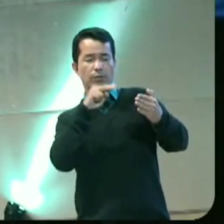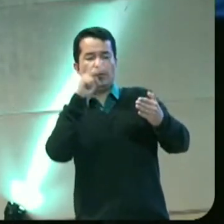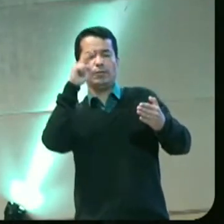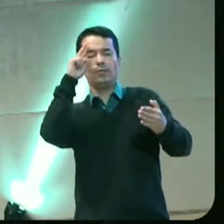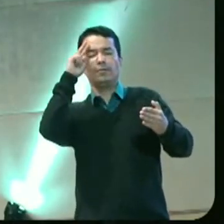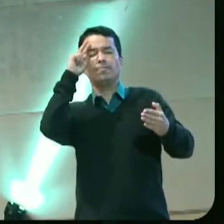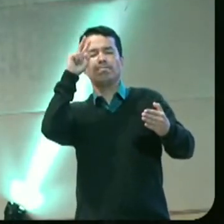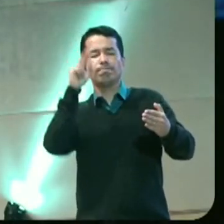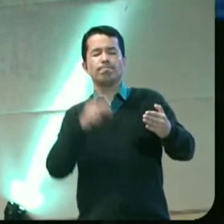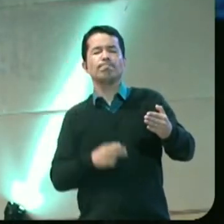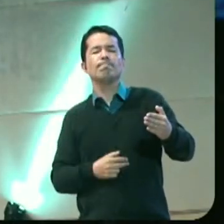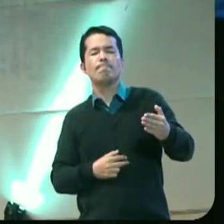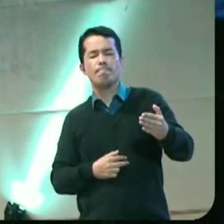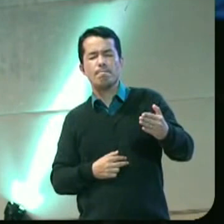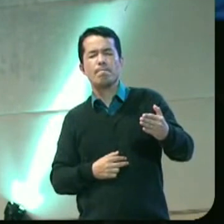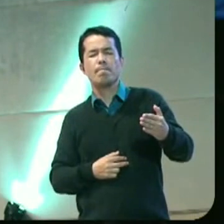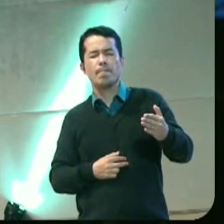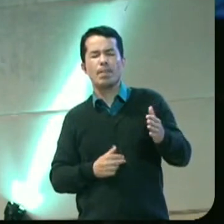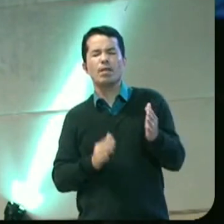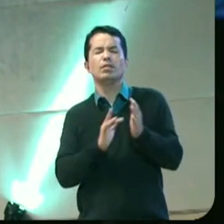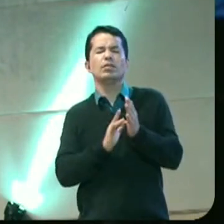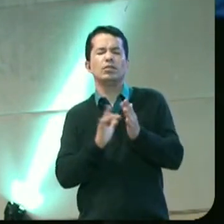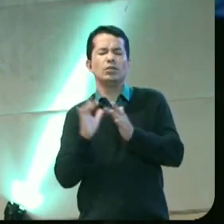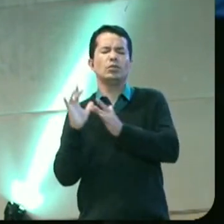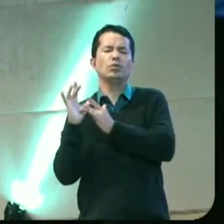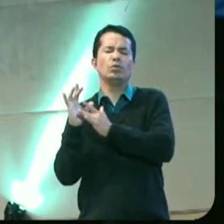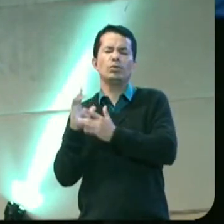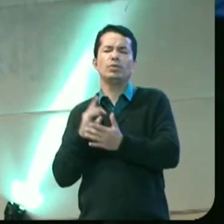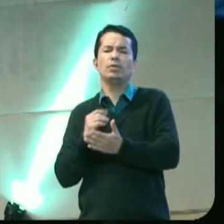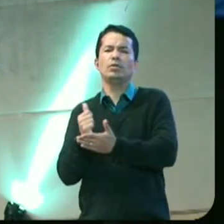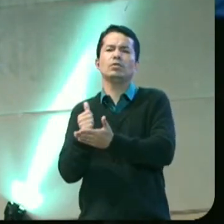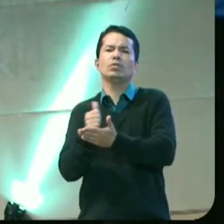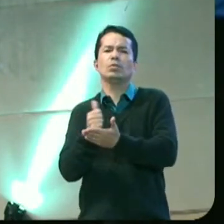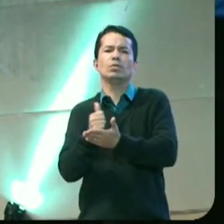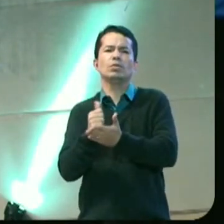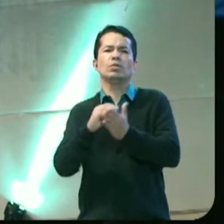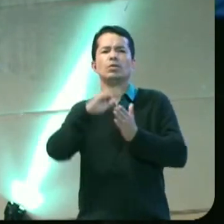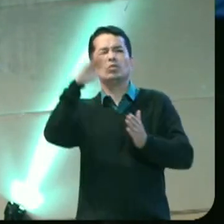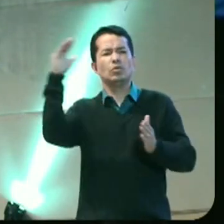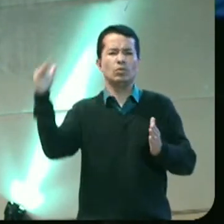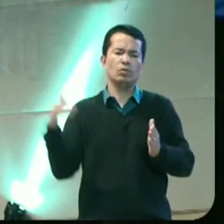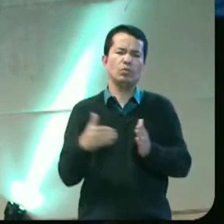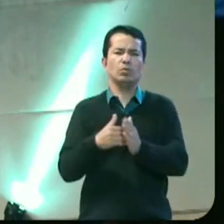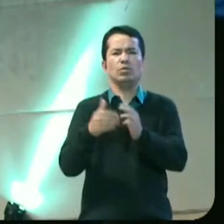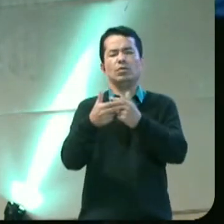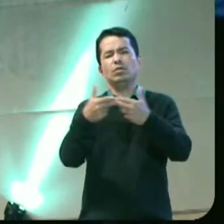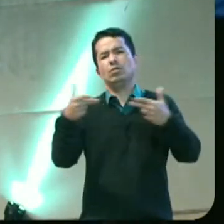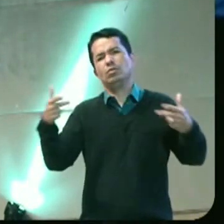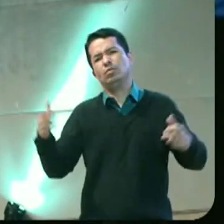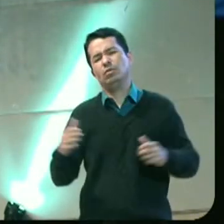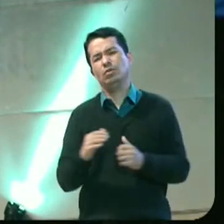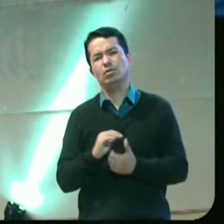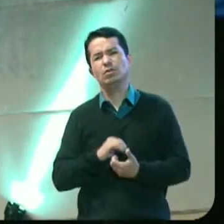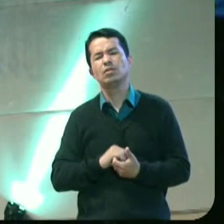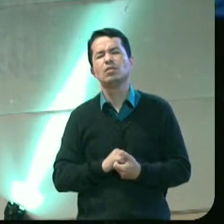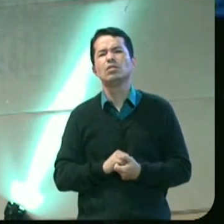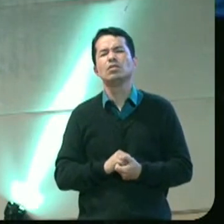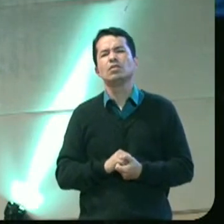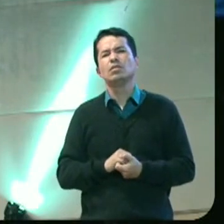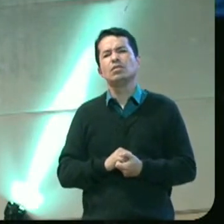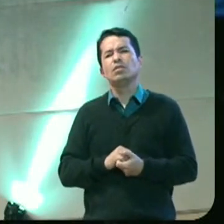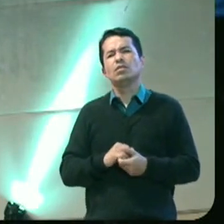lembre quem é que está no controle de tudo. Onde está a sua